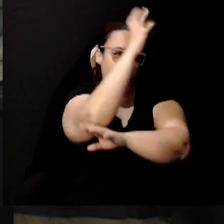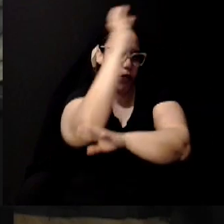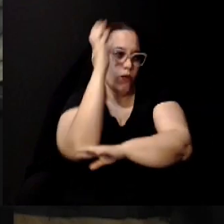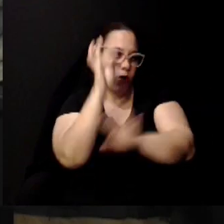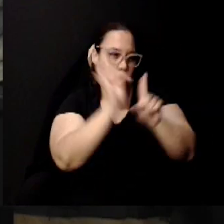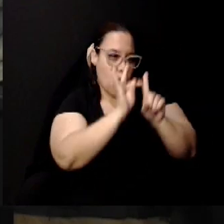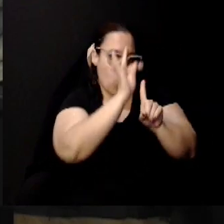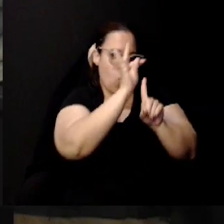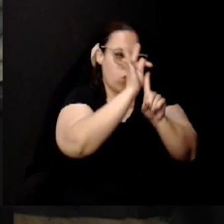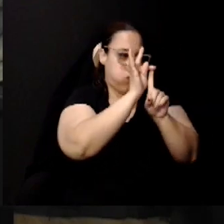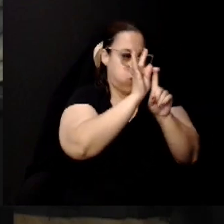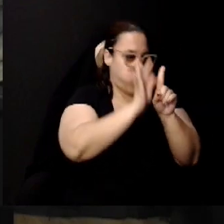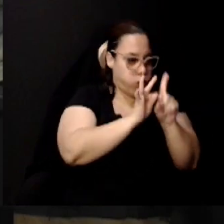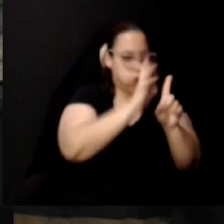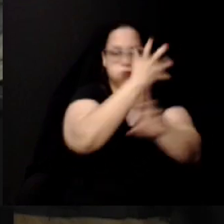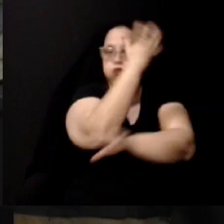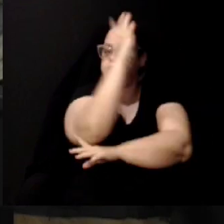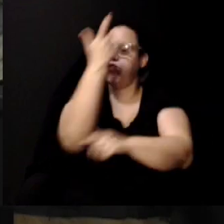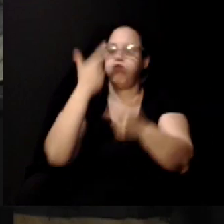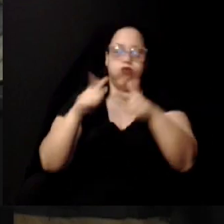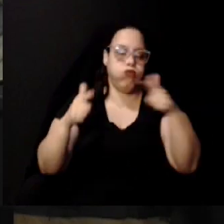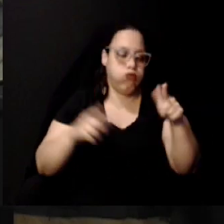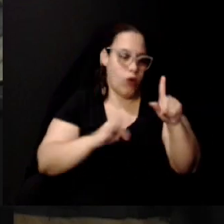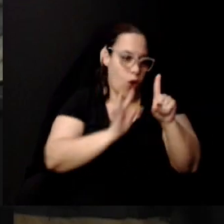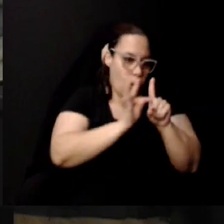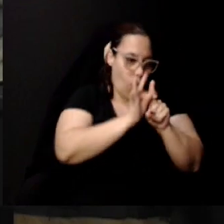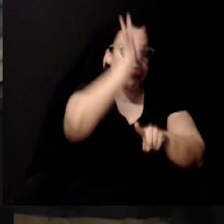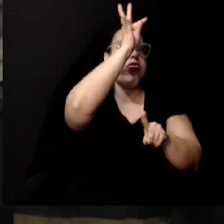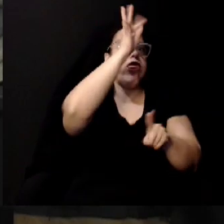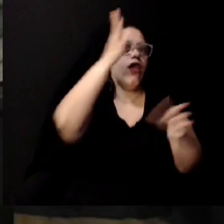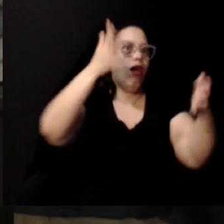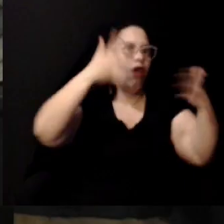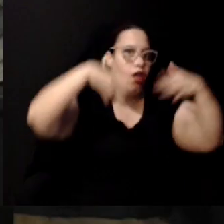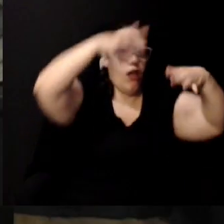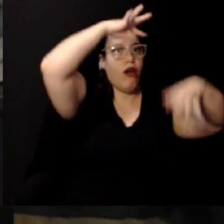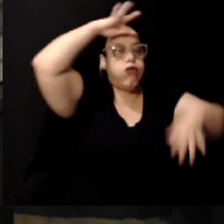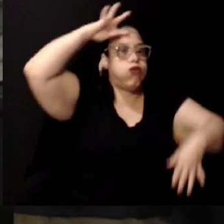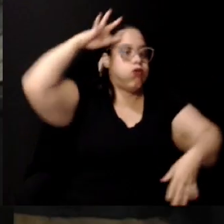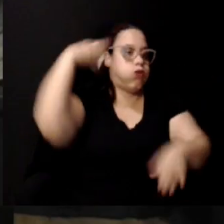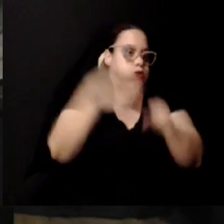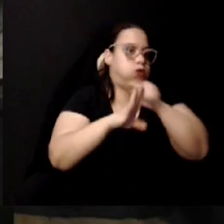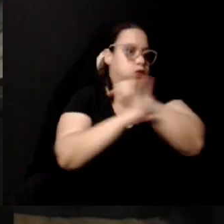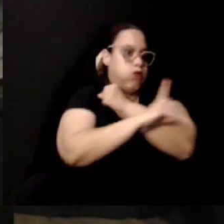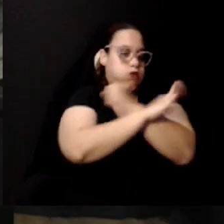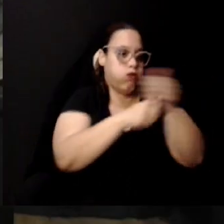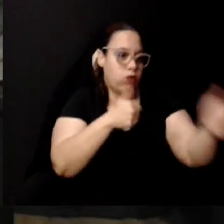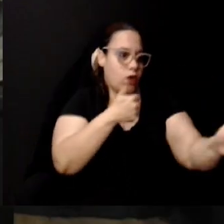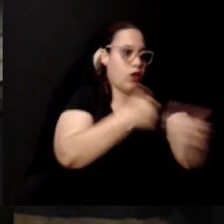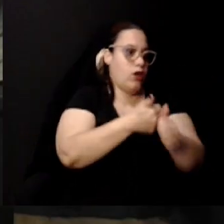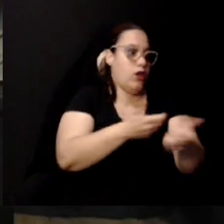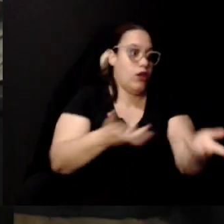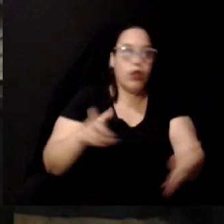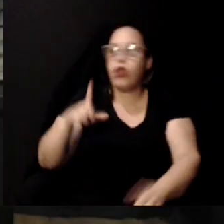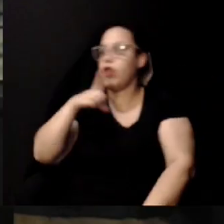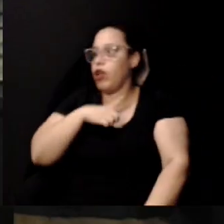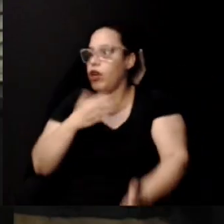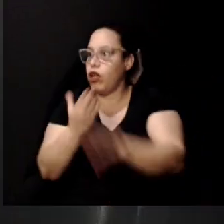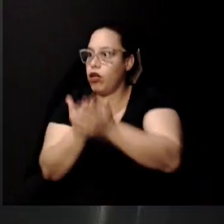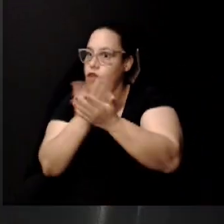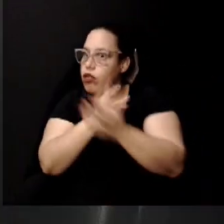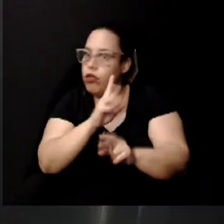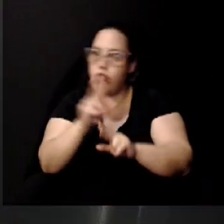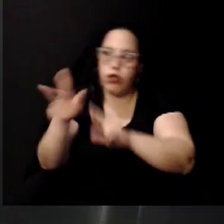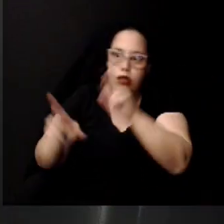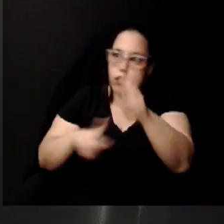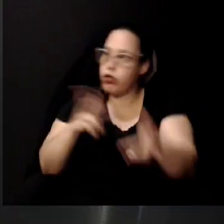baixa, área que não tem, temperatura sobe. E assim, bairros próximos uns aos outros. Tem estudos de diferença e eu acho que isso é uma